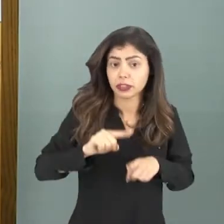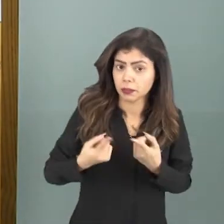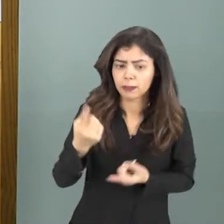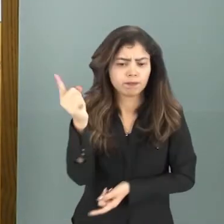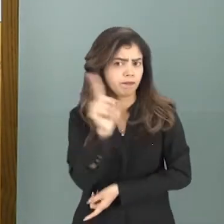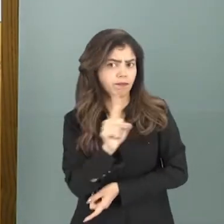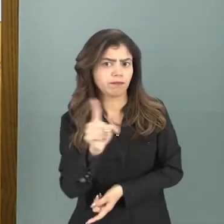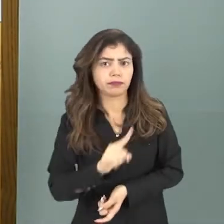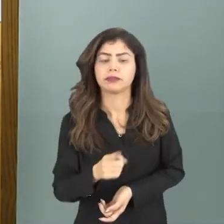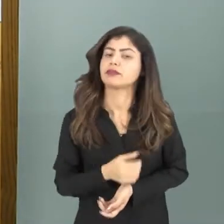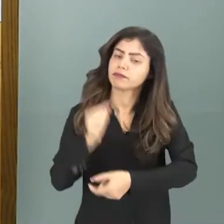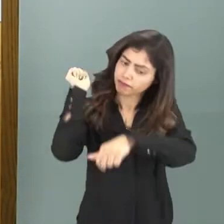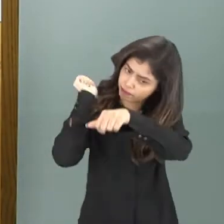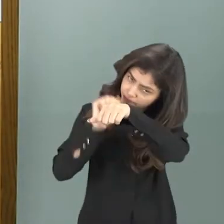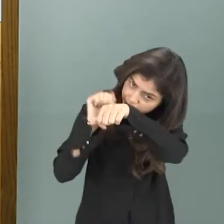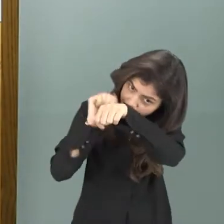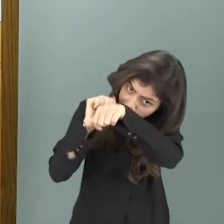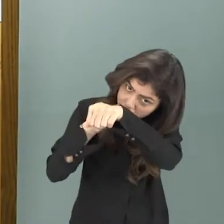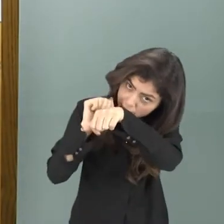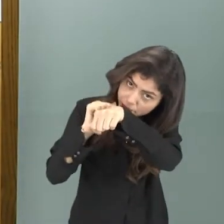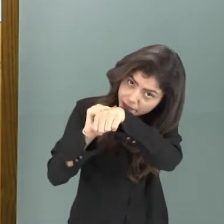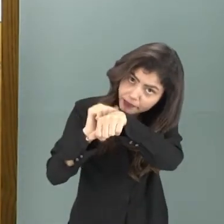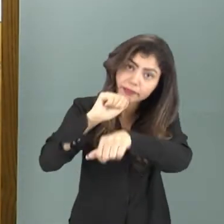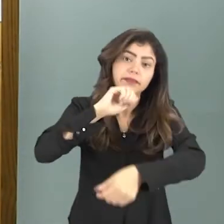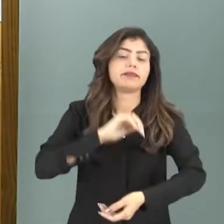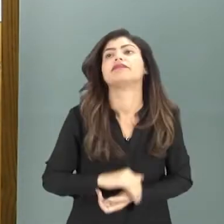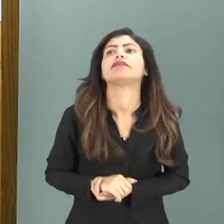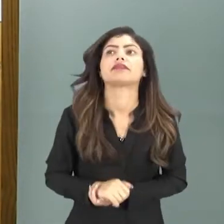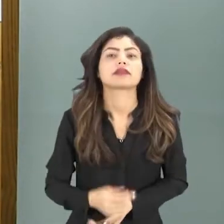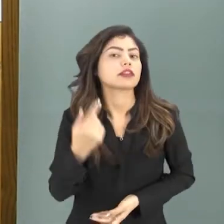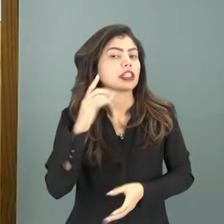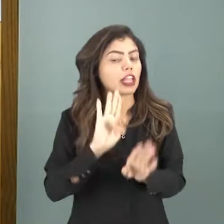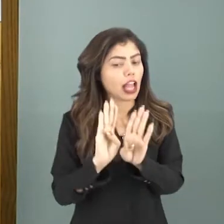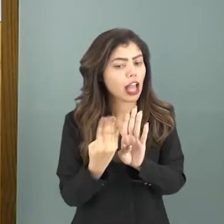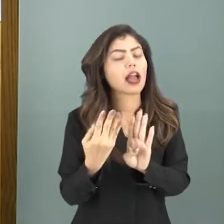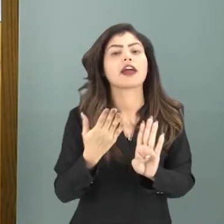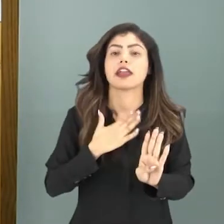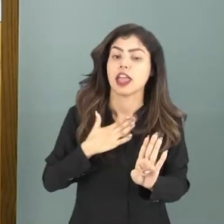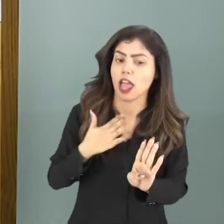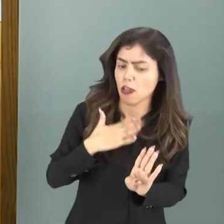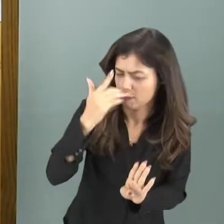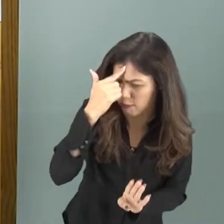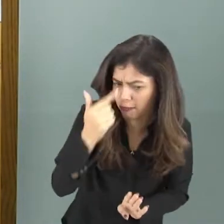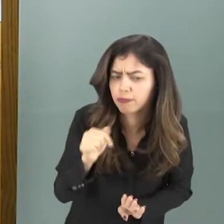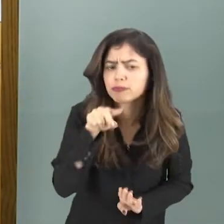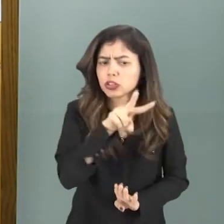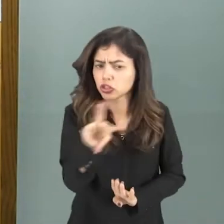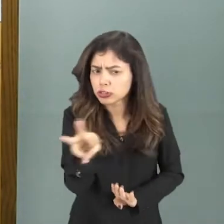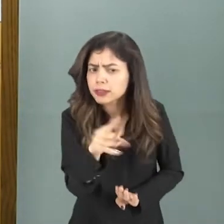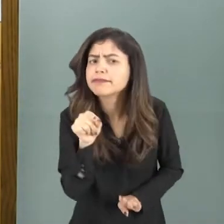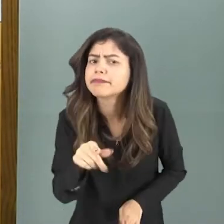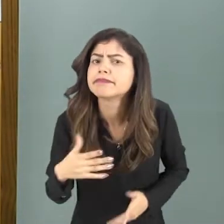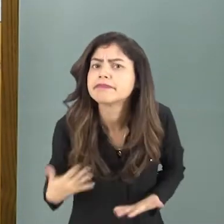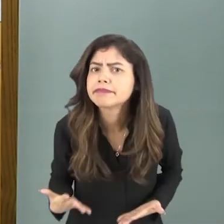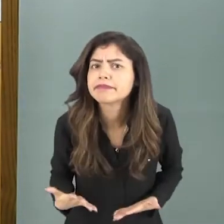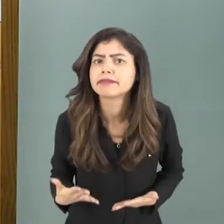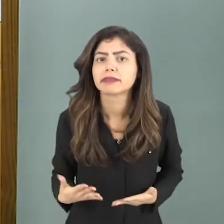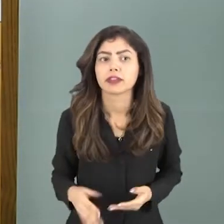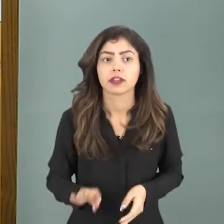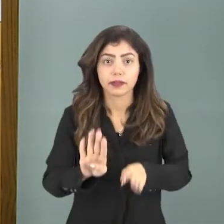cansado, mas não desistiu. Bateu na porta. Abra, porquinhos, eu sei que vocês estão